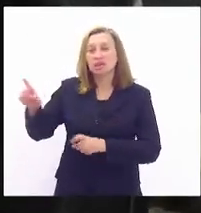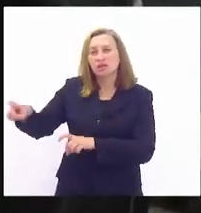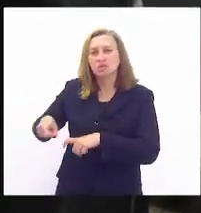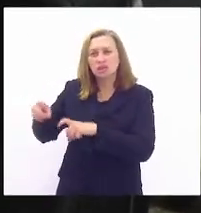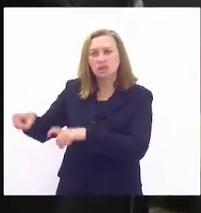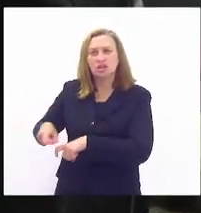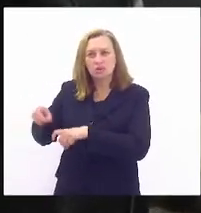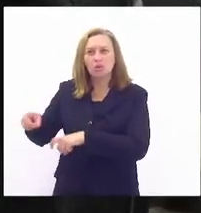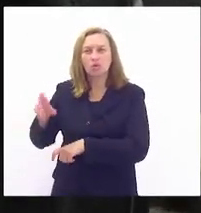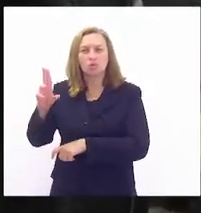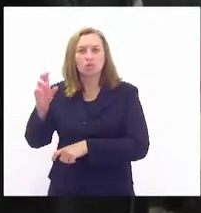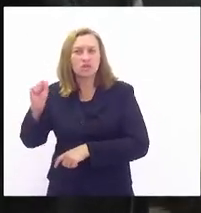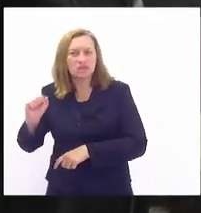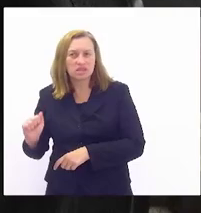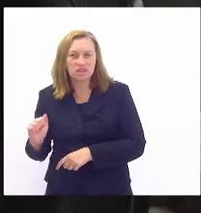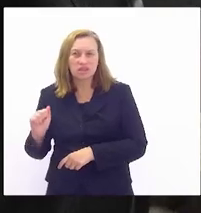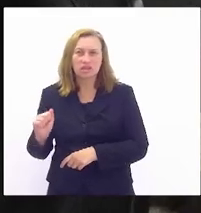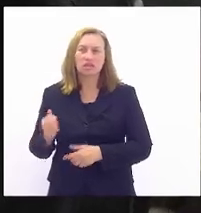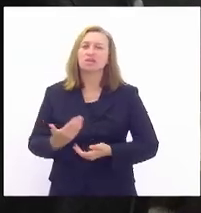de 15 às 23.